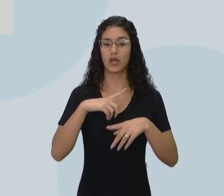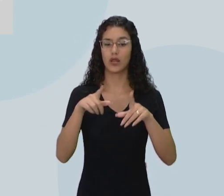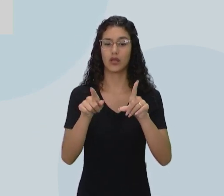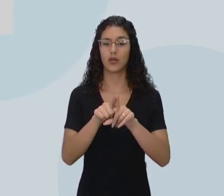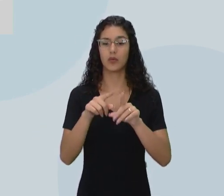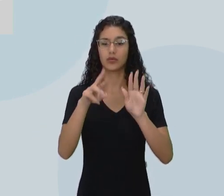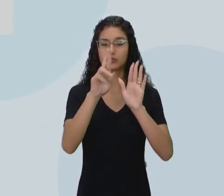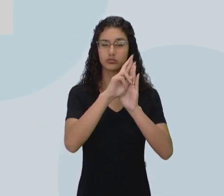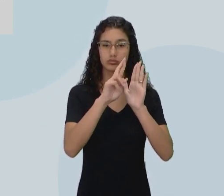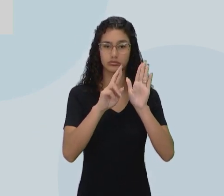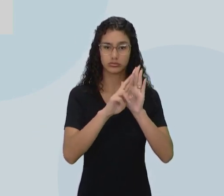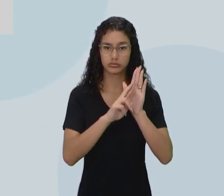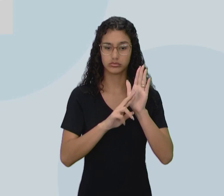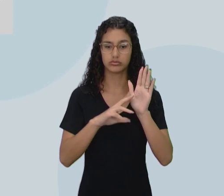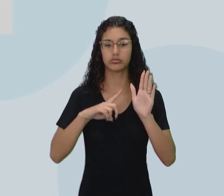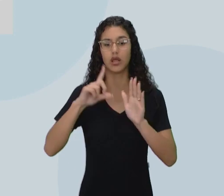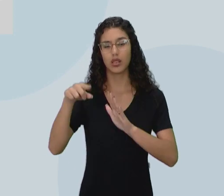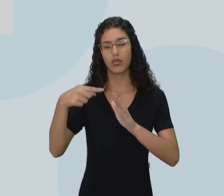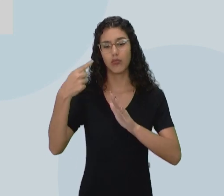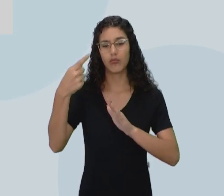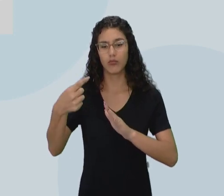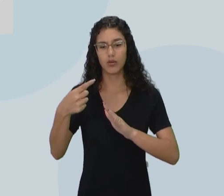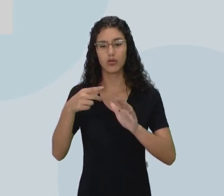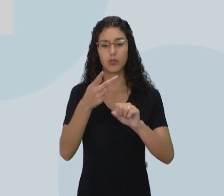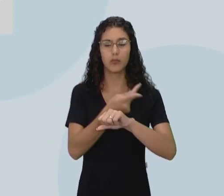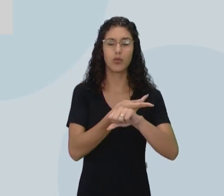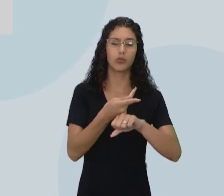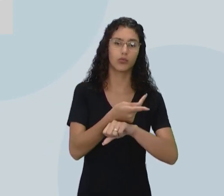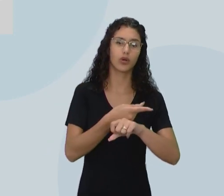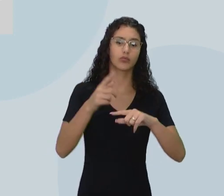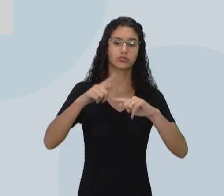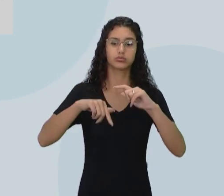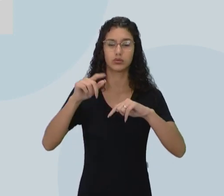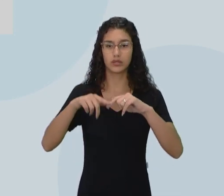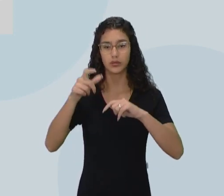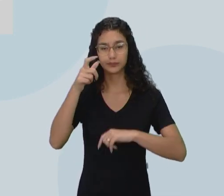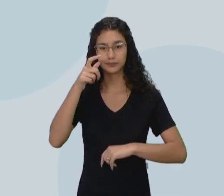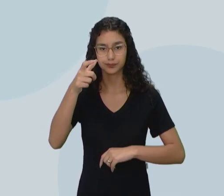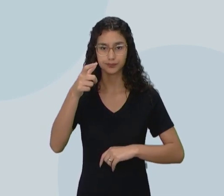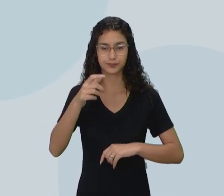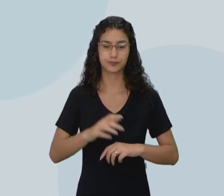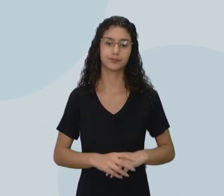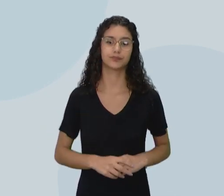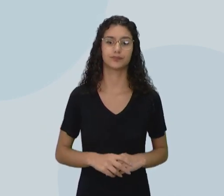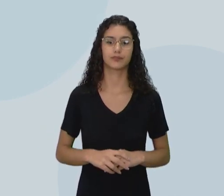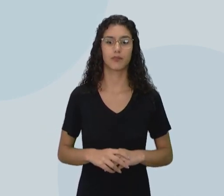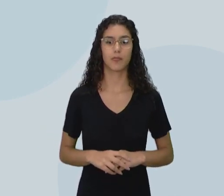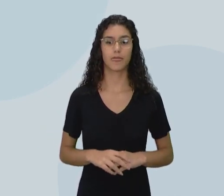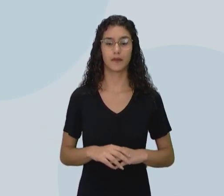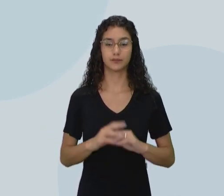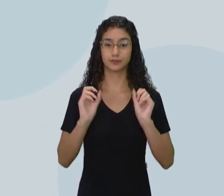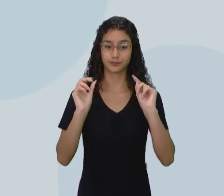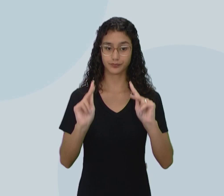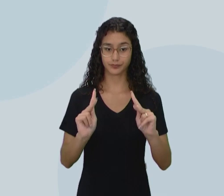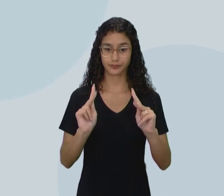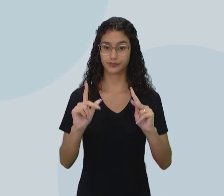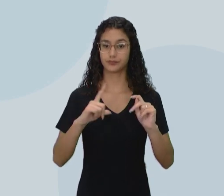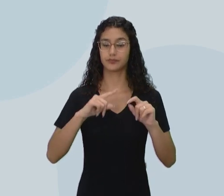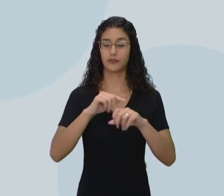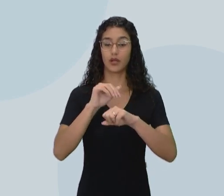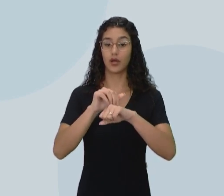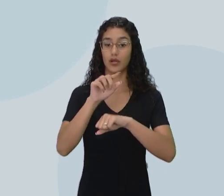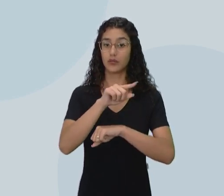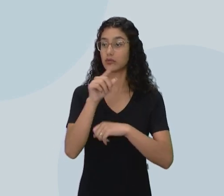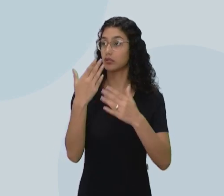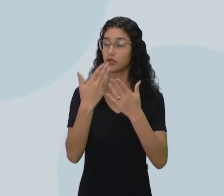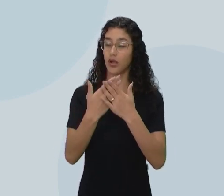e registros após explorar os conteúdos dos observatórios. Fechado? Aí está a orientação para quem